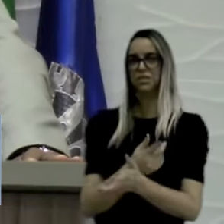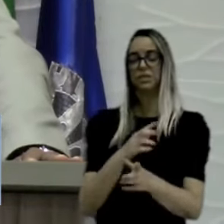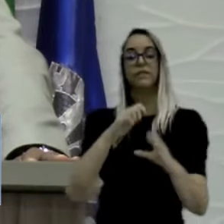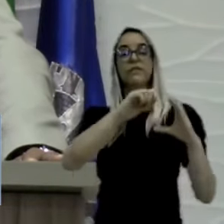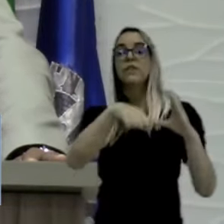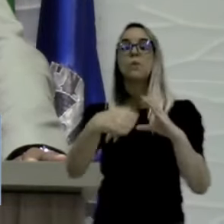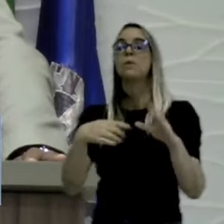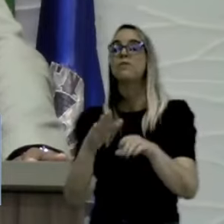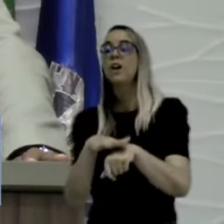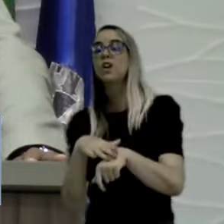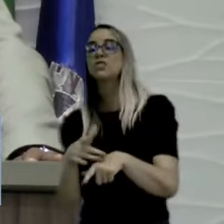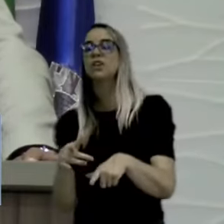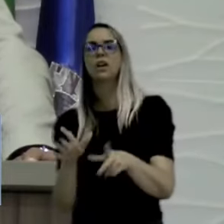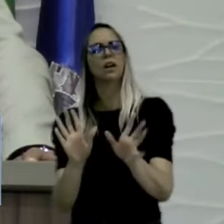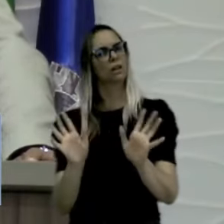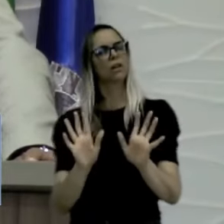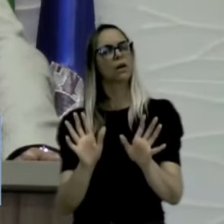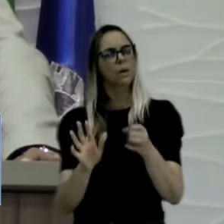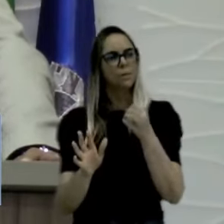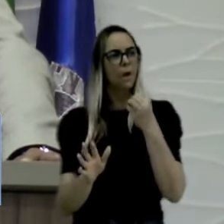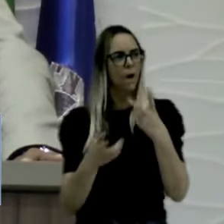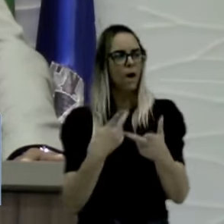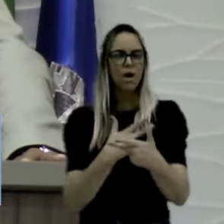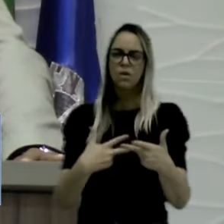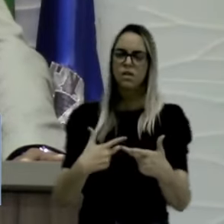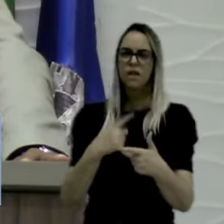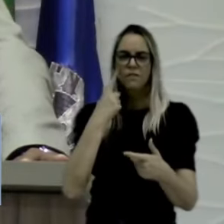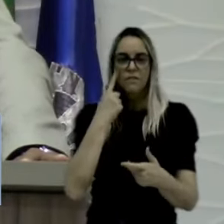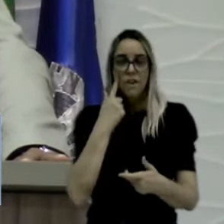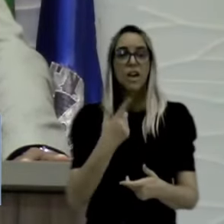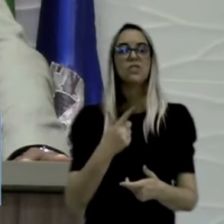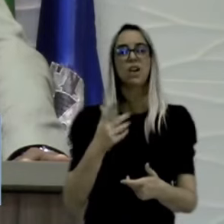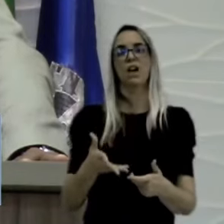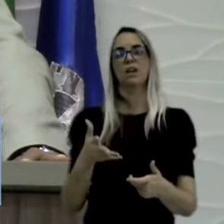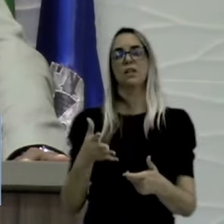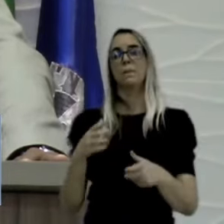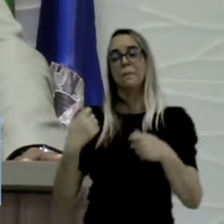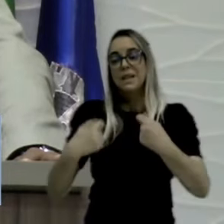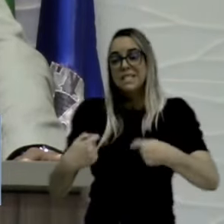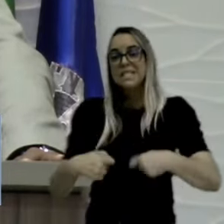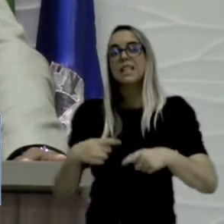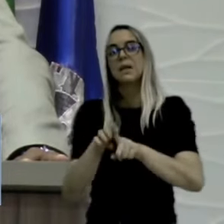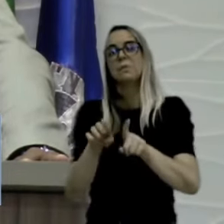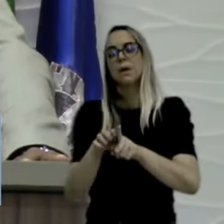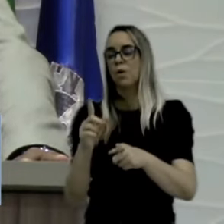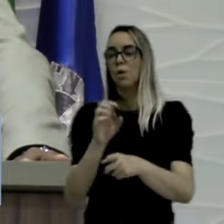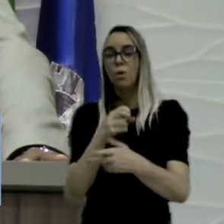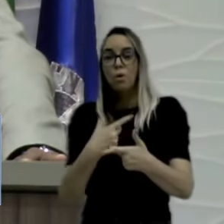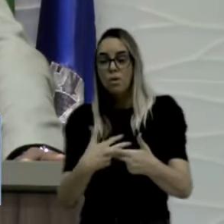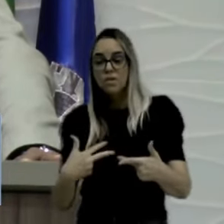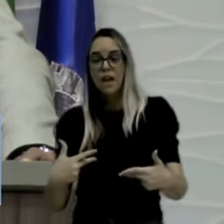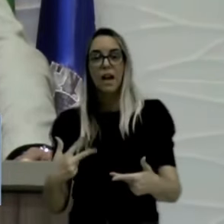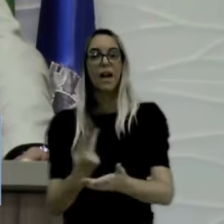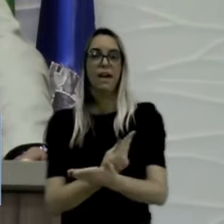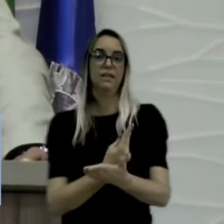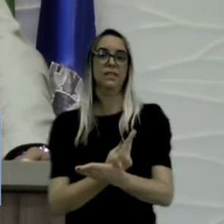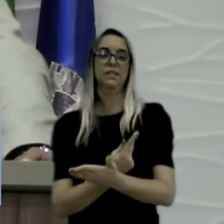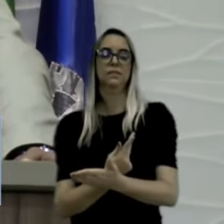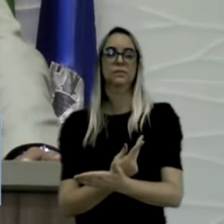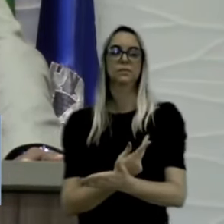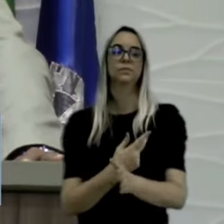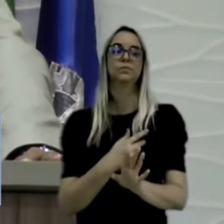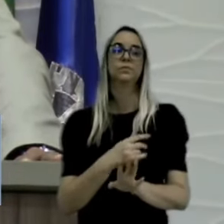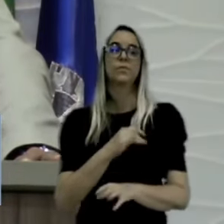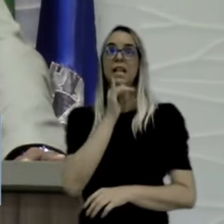faz. Não, as coisas boas que ele está fazendo, todo mundo está vendo. Mas precisa ver as coisas que ele tem de errado. Caminhão